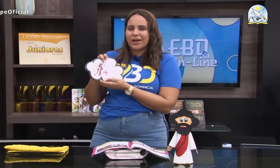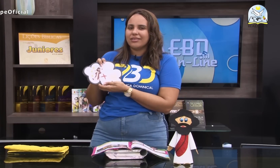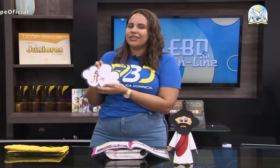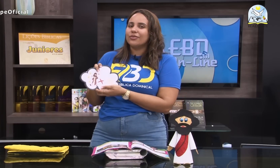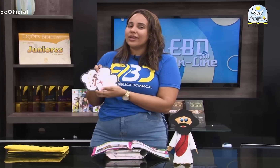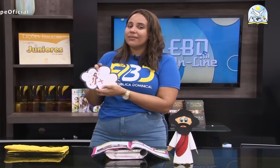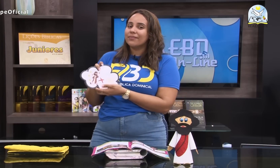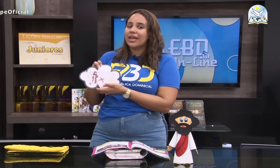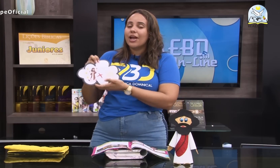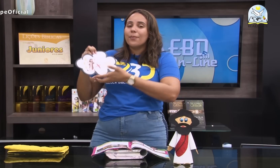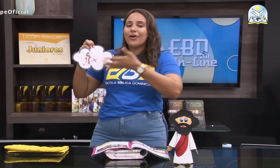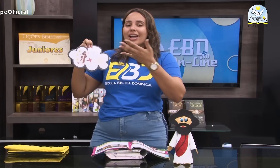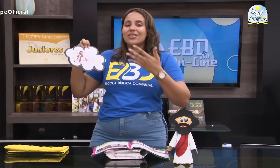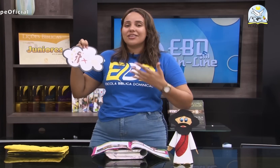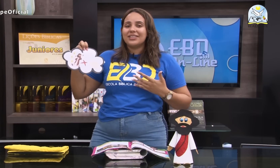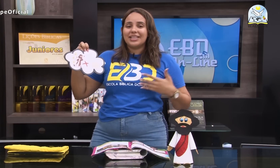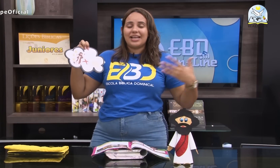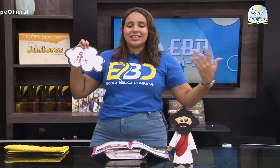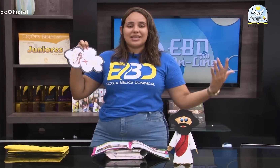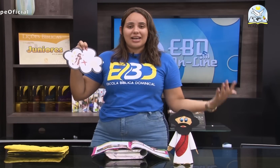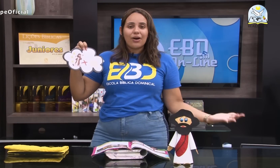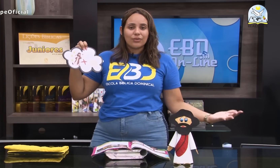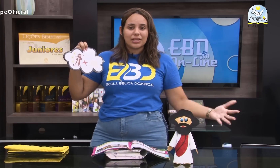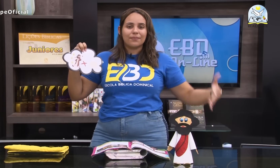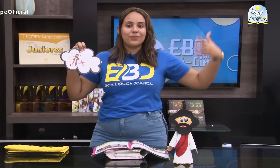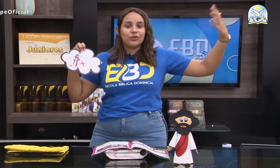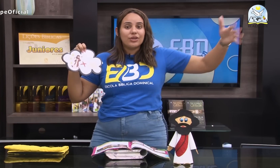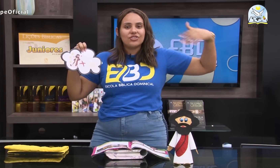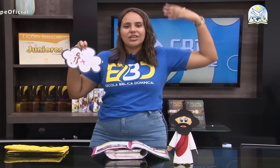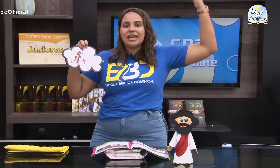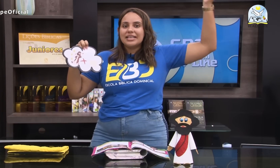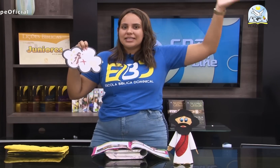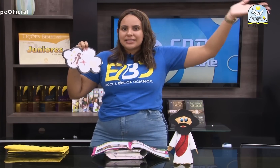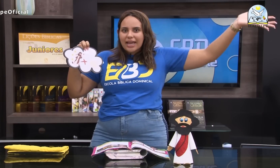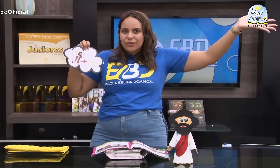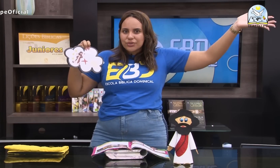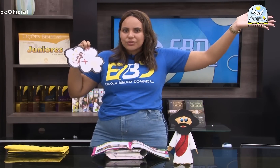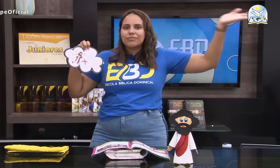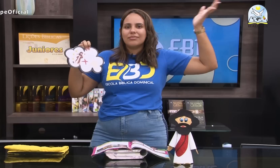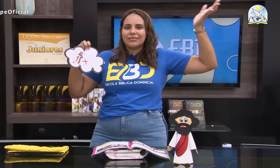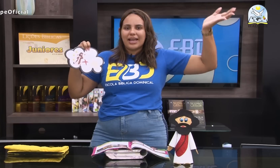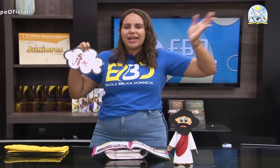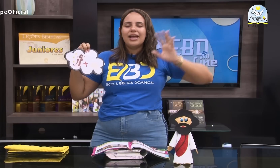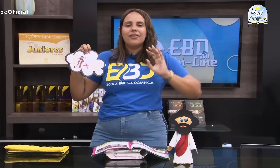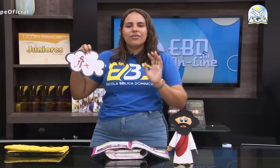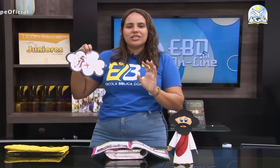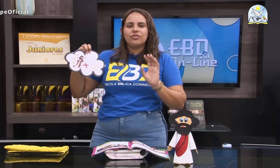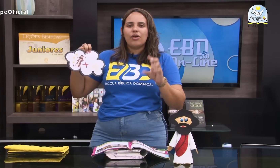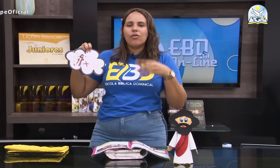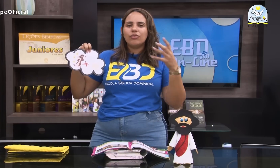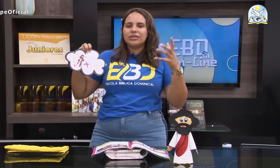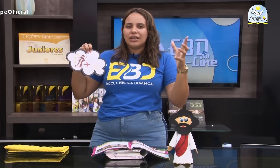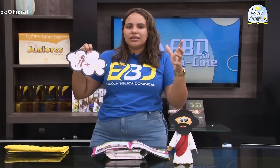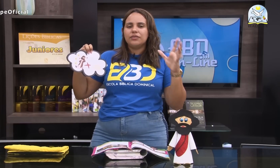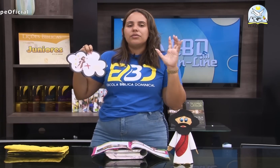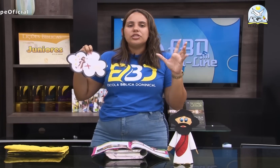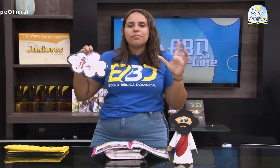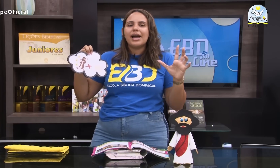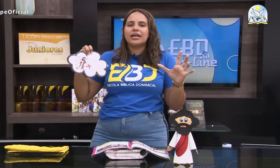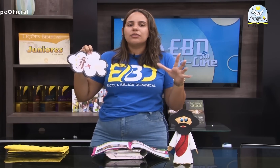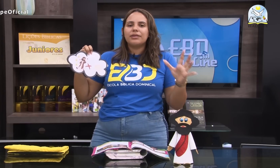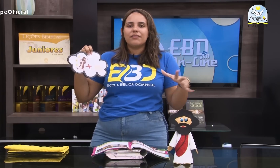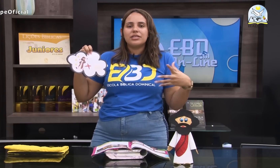fiz no formato de nuvem? Porque a nossa vida eterna será onde? Nos céus, né? Vocês vão contando e